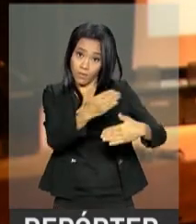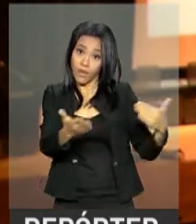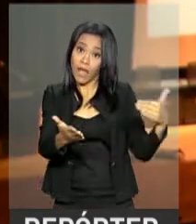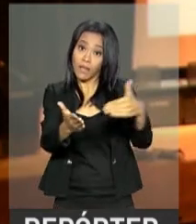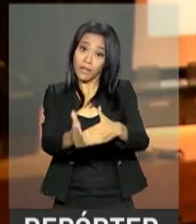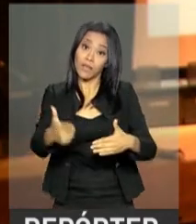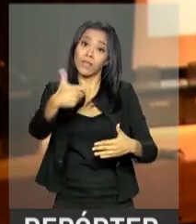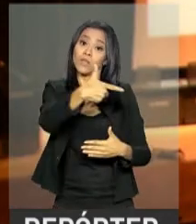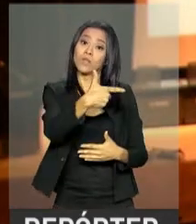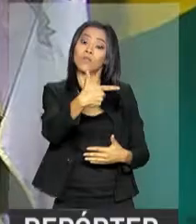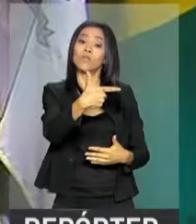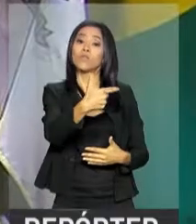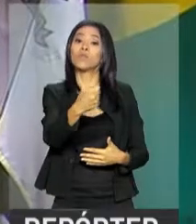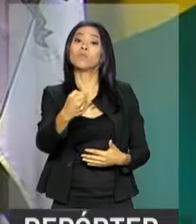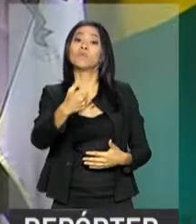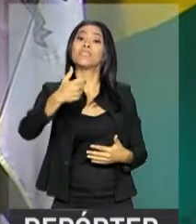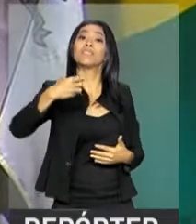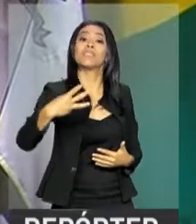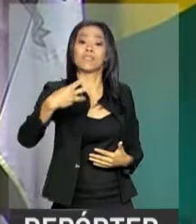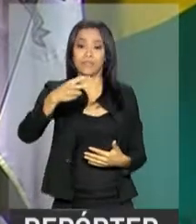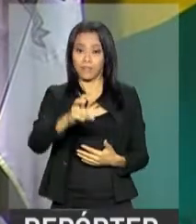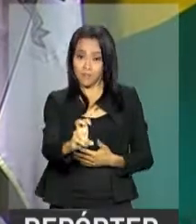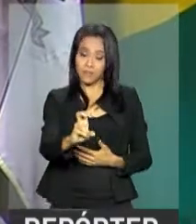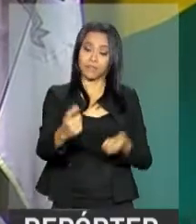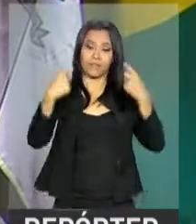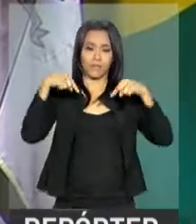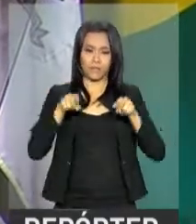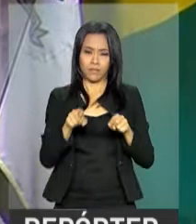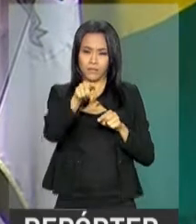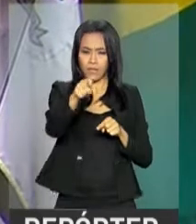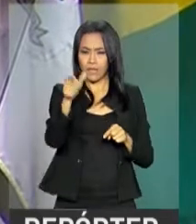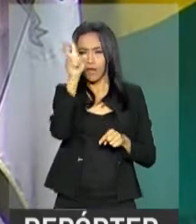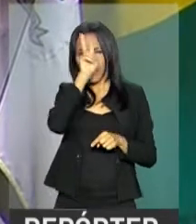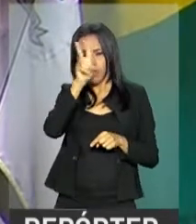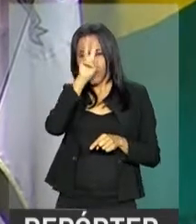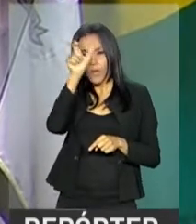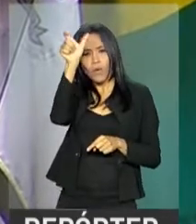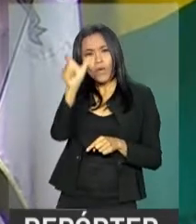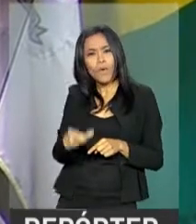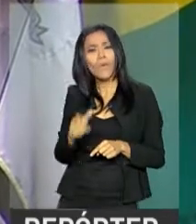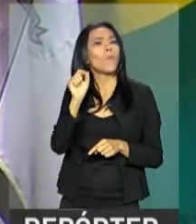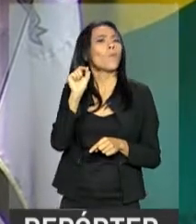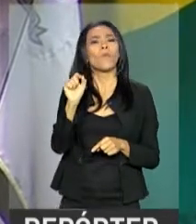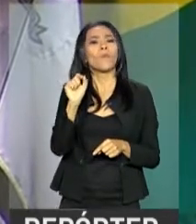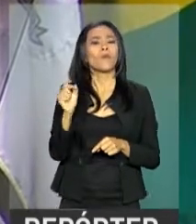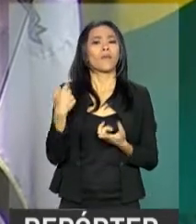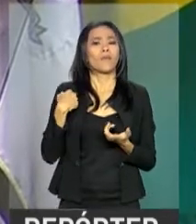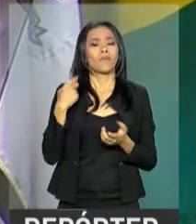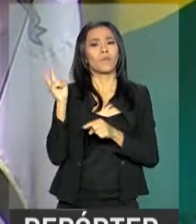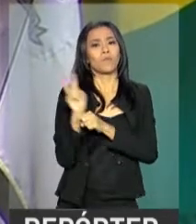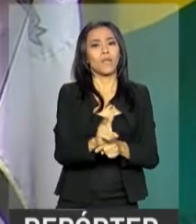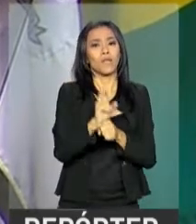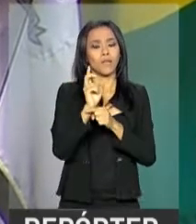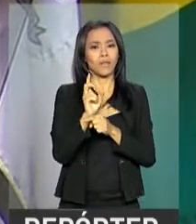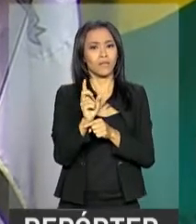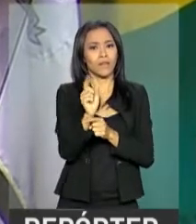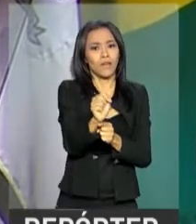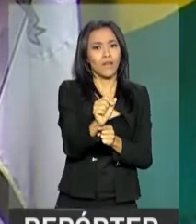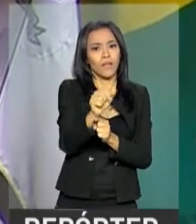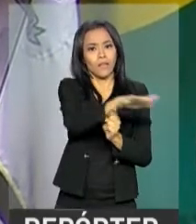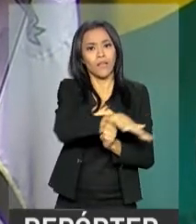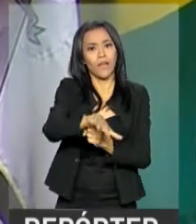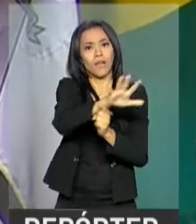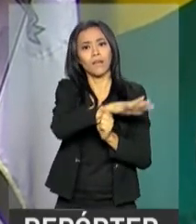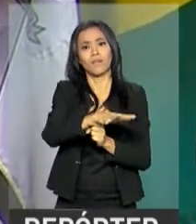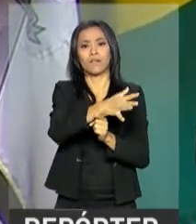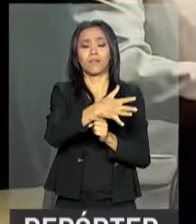2035 o presidente michel temer lembrou da linha de crédito criada para financiar projetos de segurança pública os